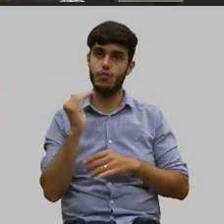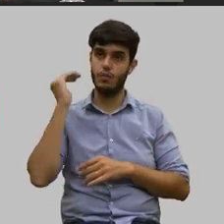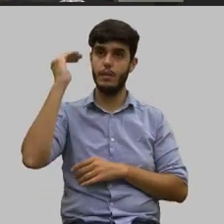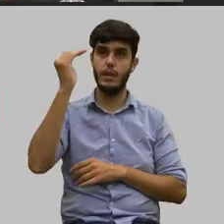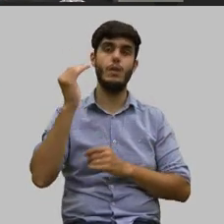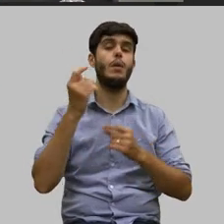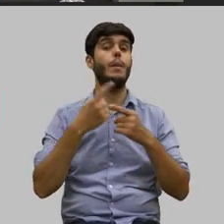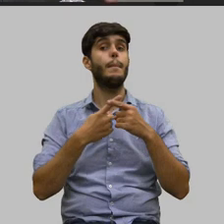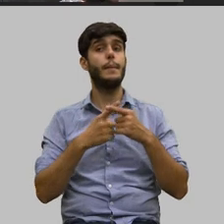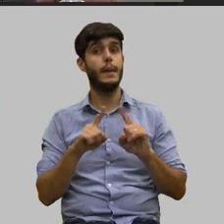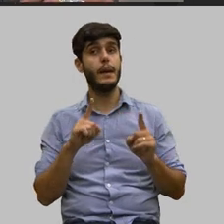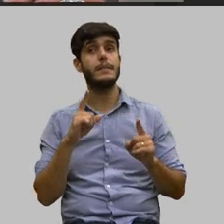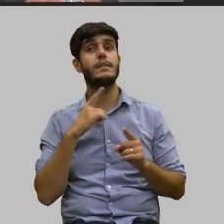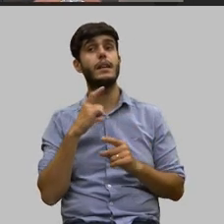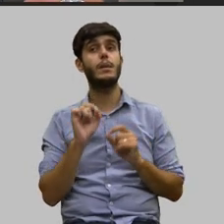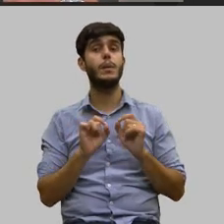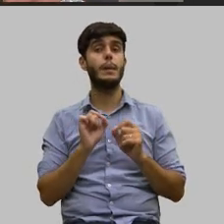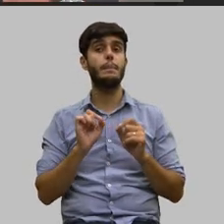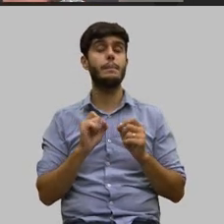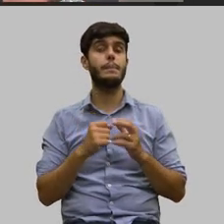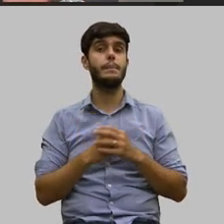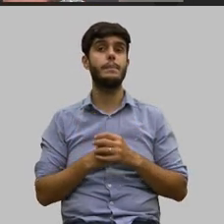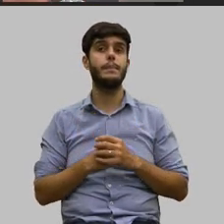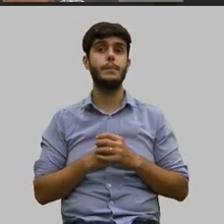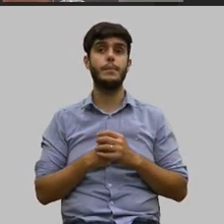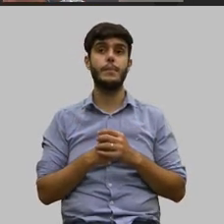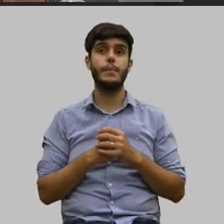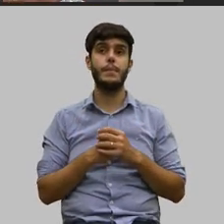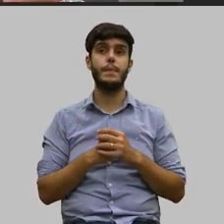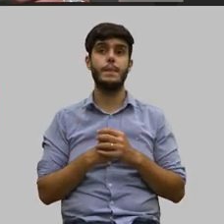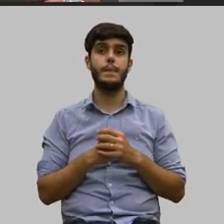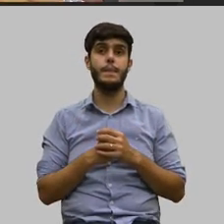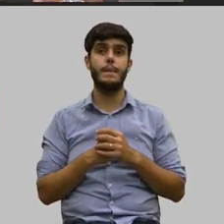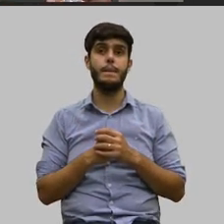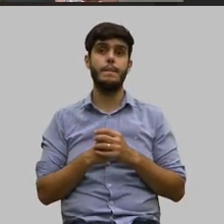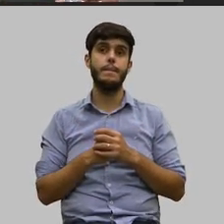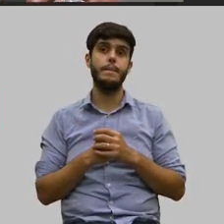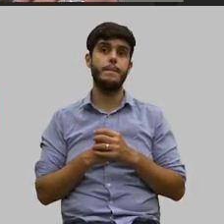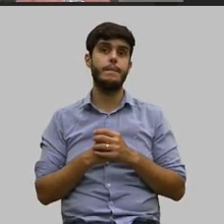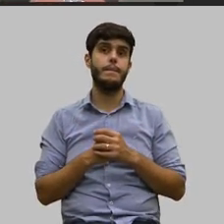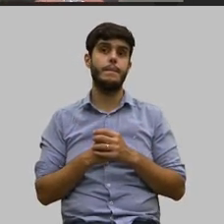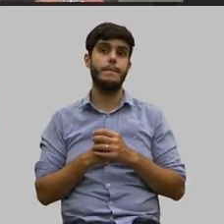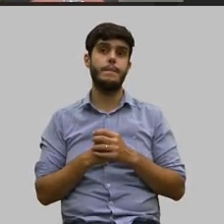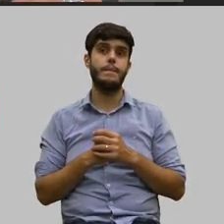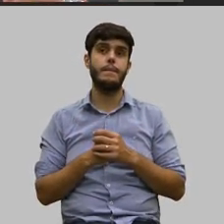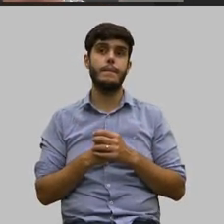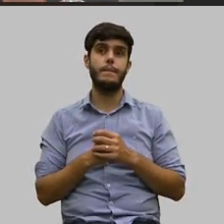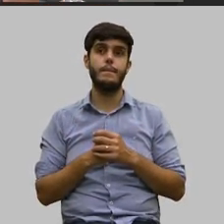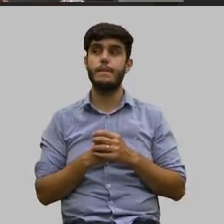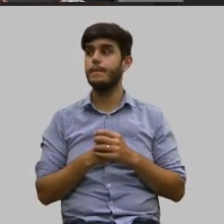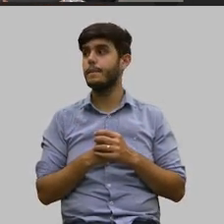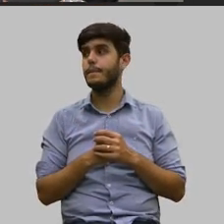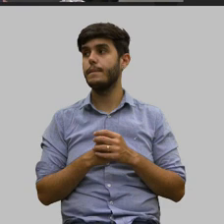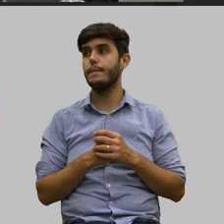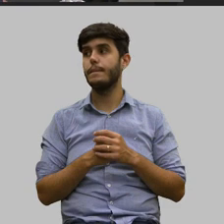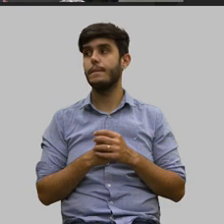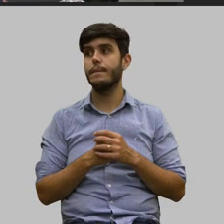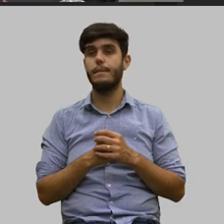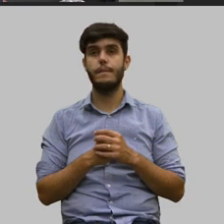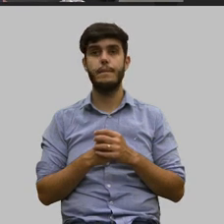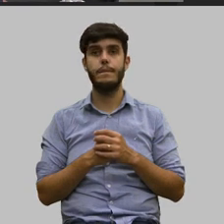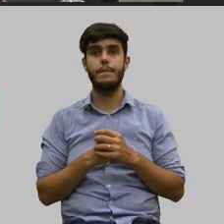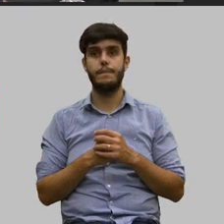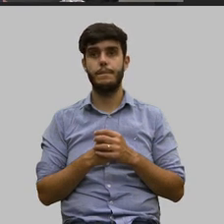feito de acordo com cada ano oficiais QC que como eu disse a nossa entrada de CG previsão de capitães